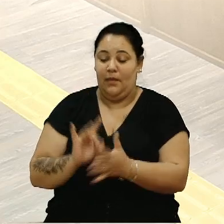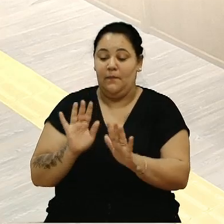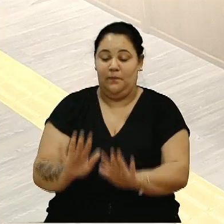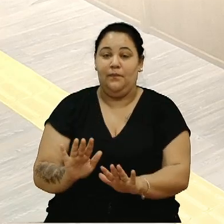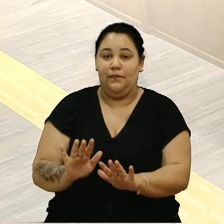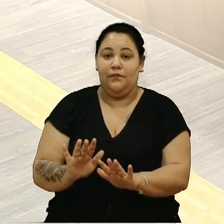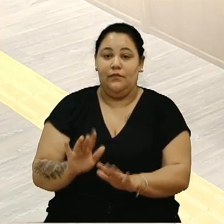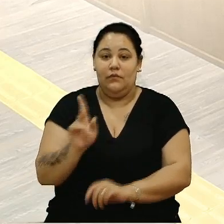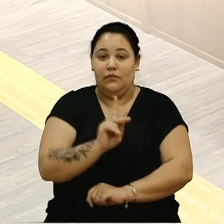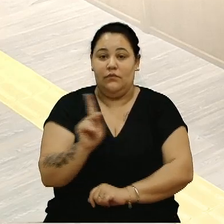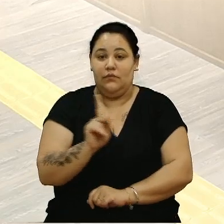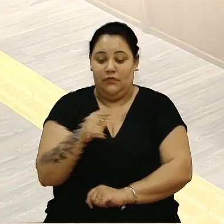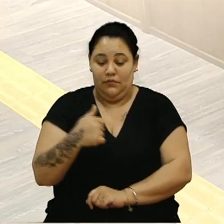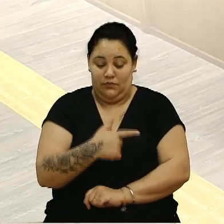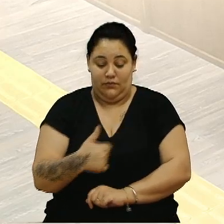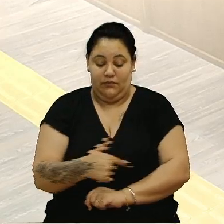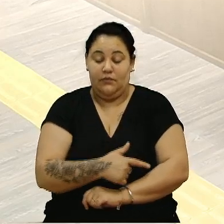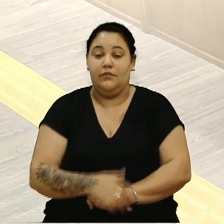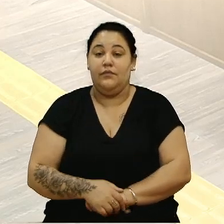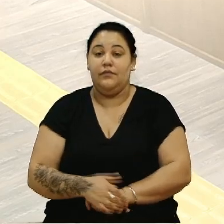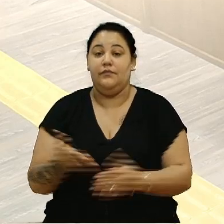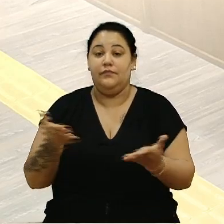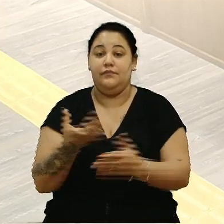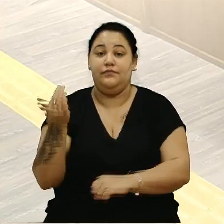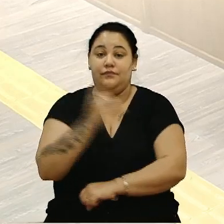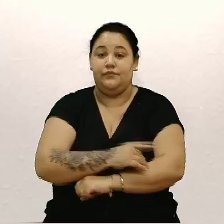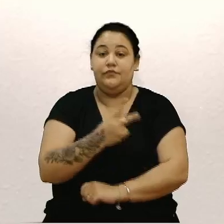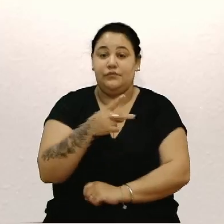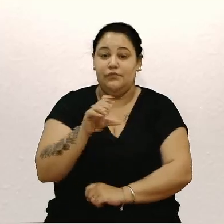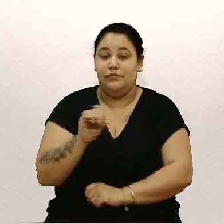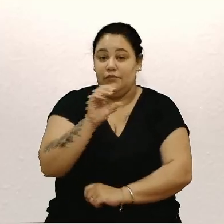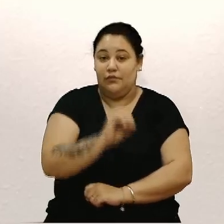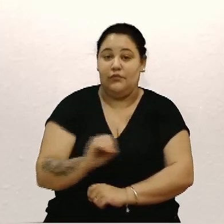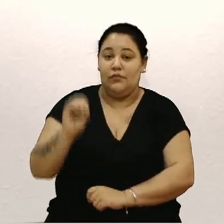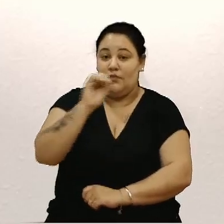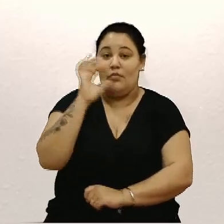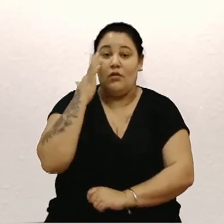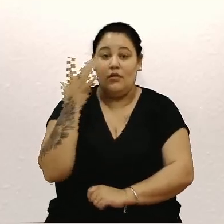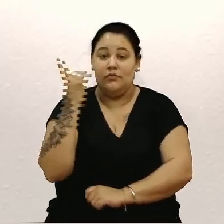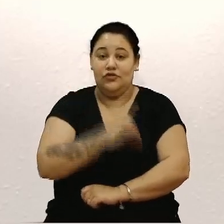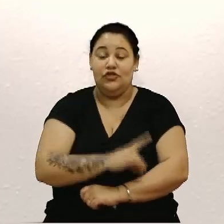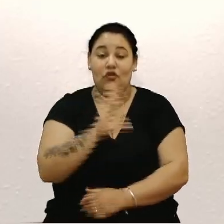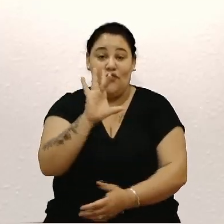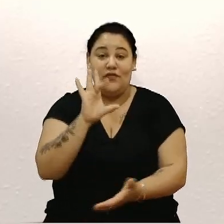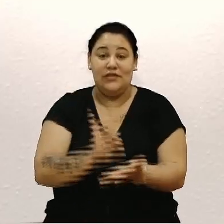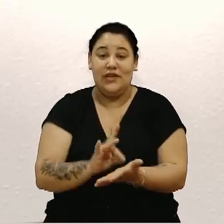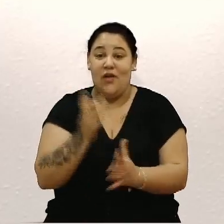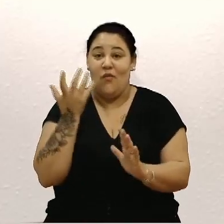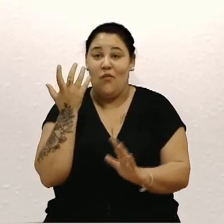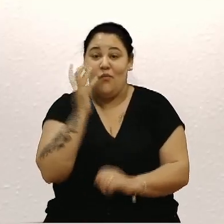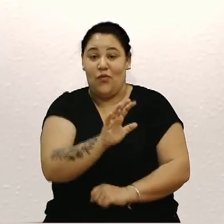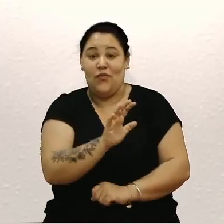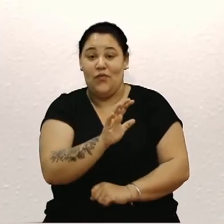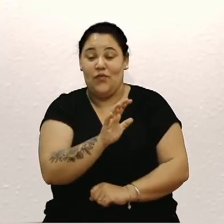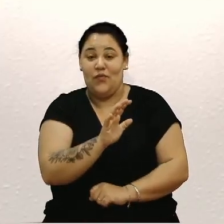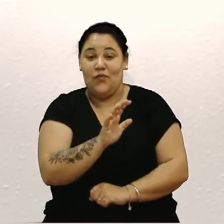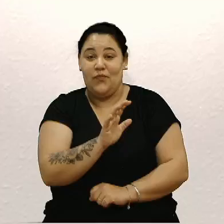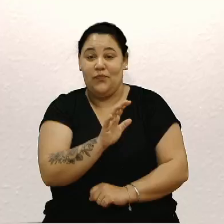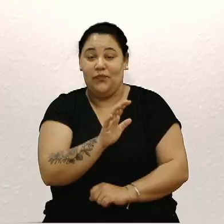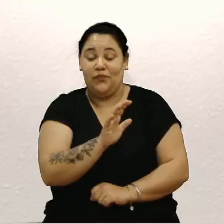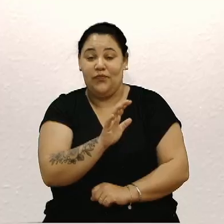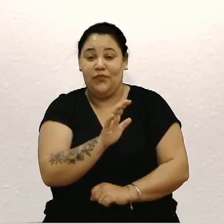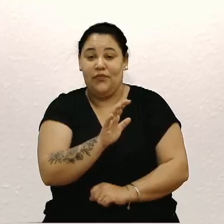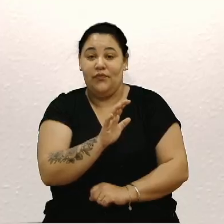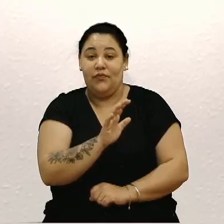professor Zanquim, que hoje, dia 29 de outubro, acontece o Dia Mundial do Combate ao Acidente Vascular